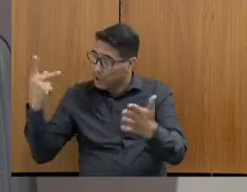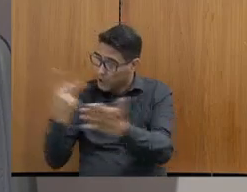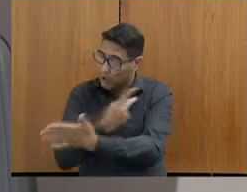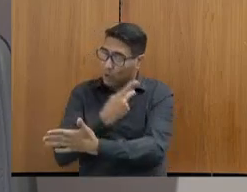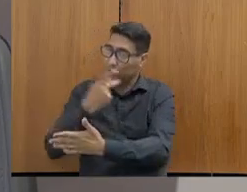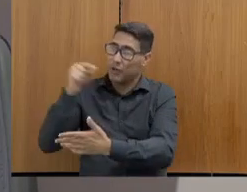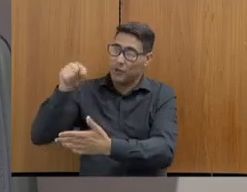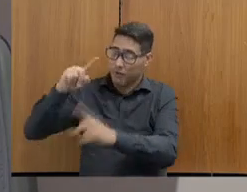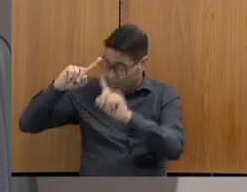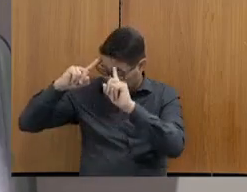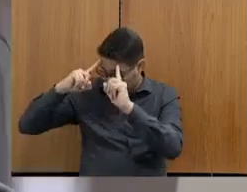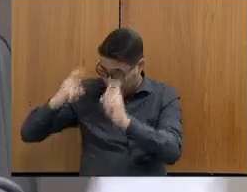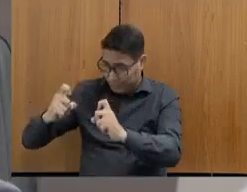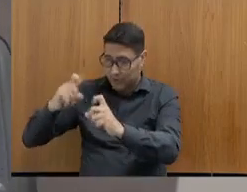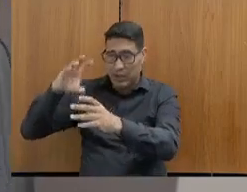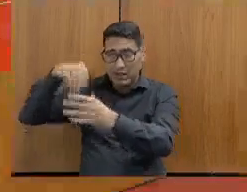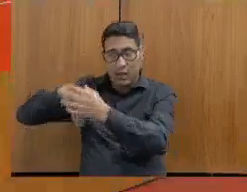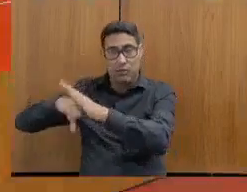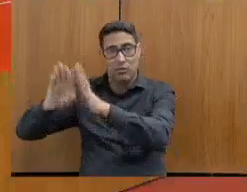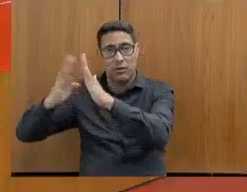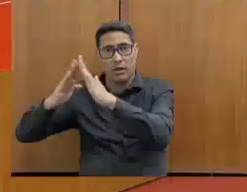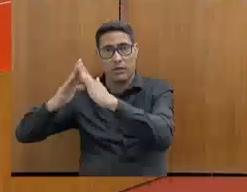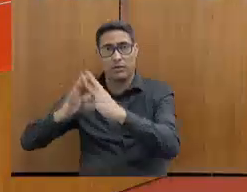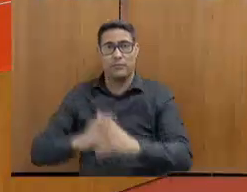doméstica e familiar